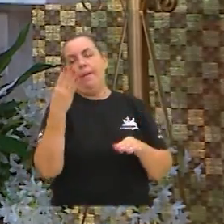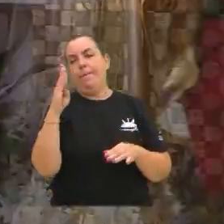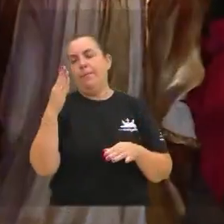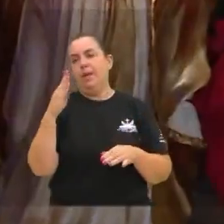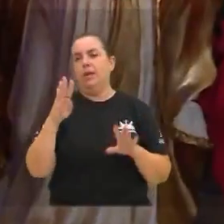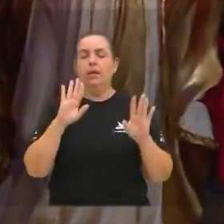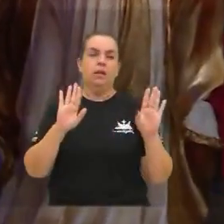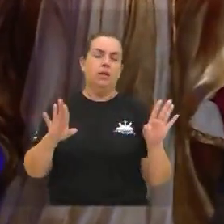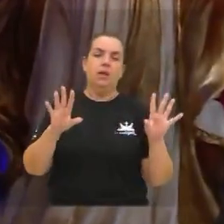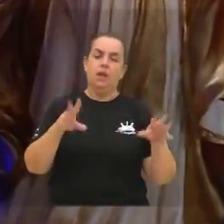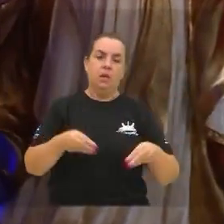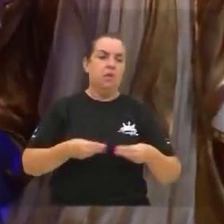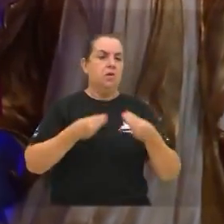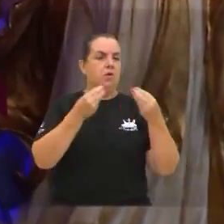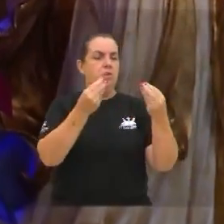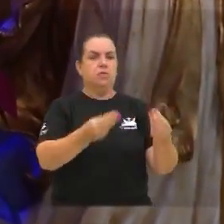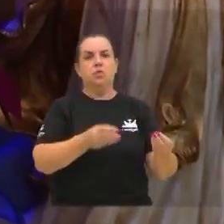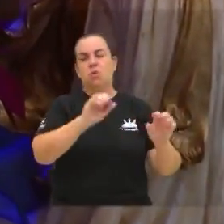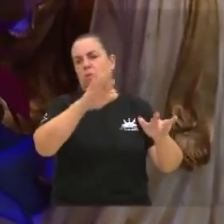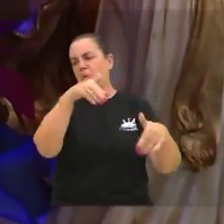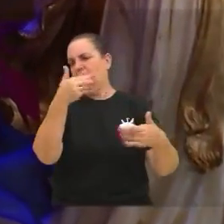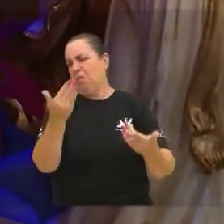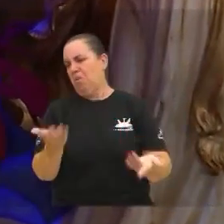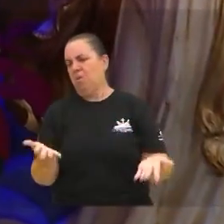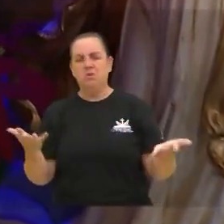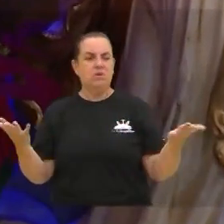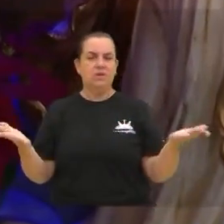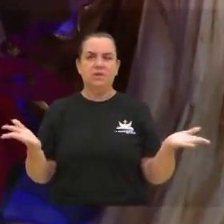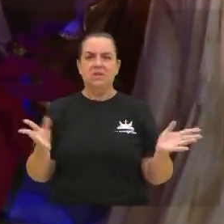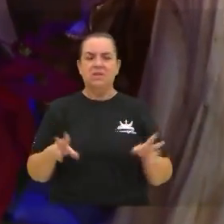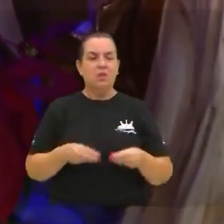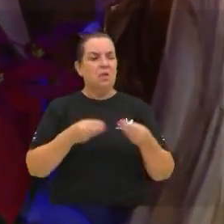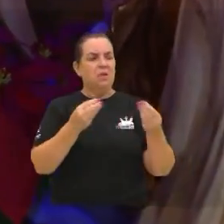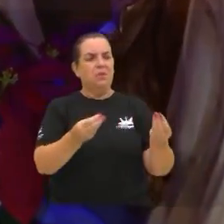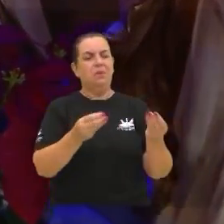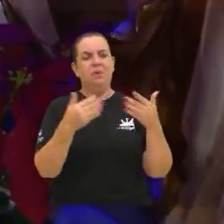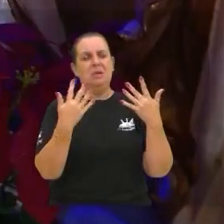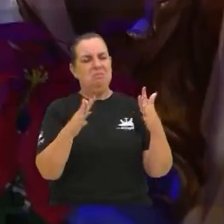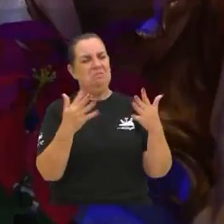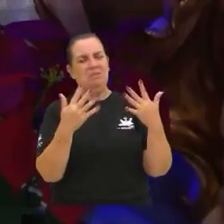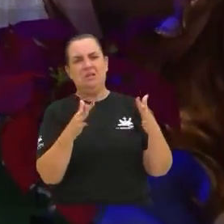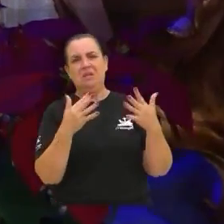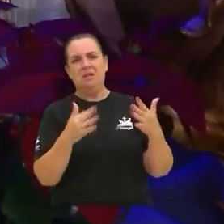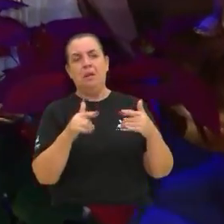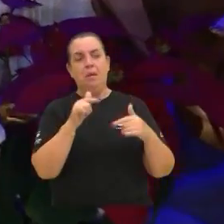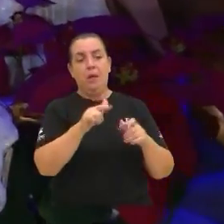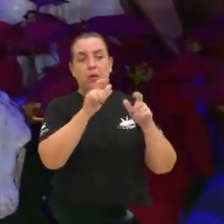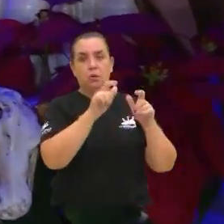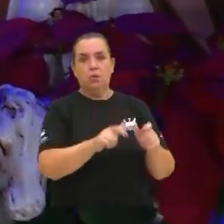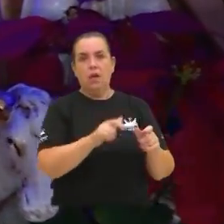ele será trazido com honras e pompas para o palácio real.